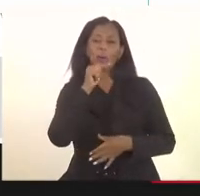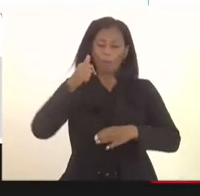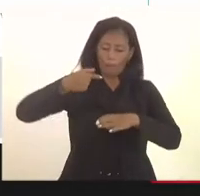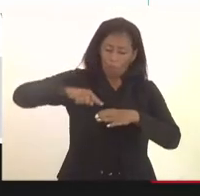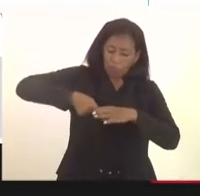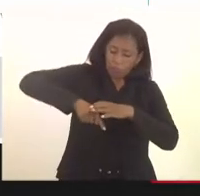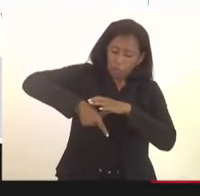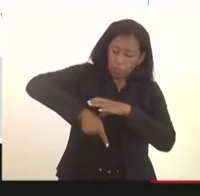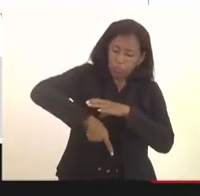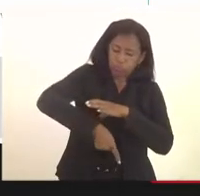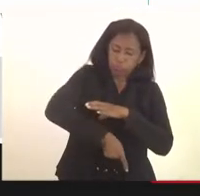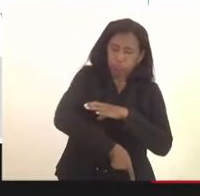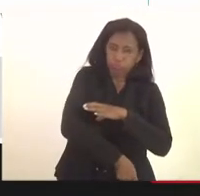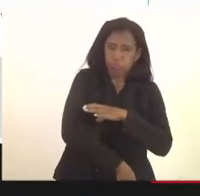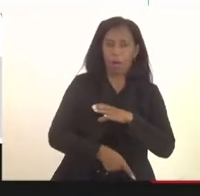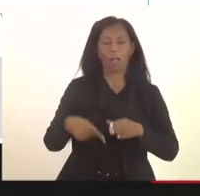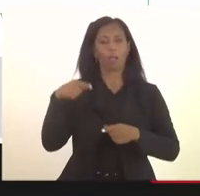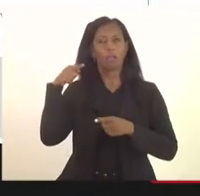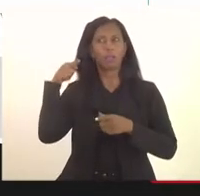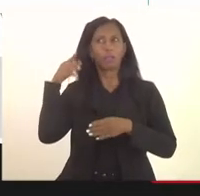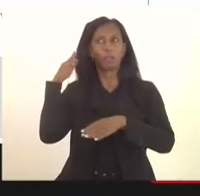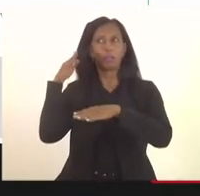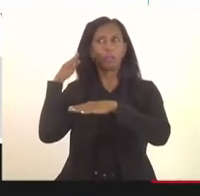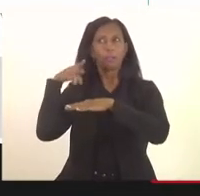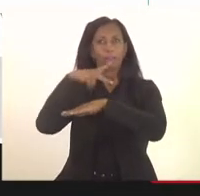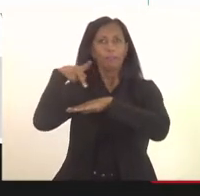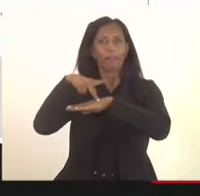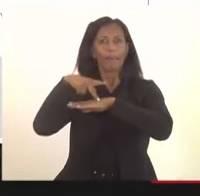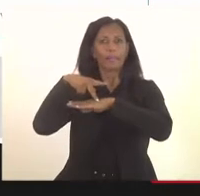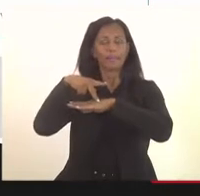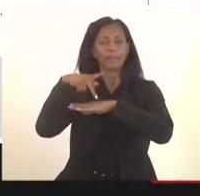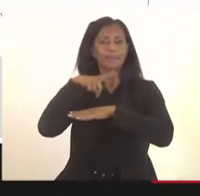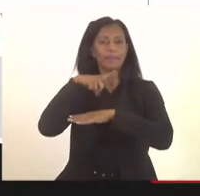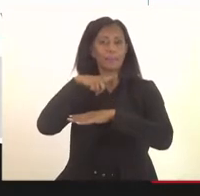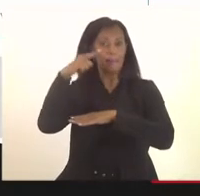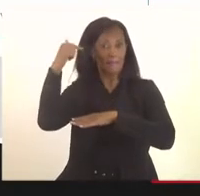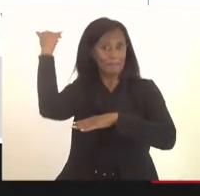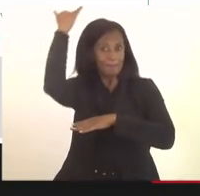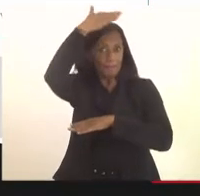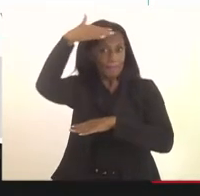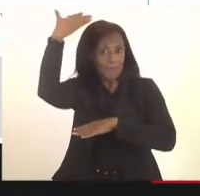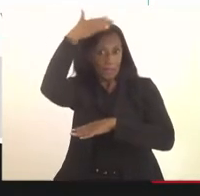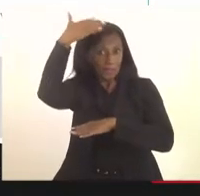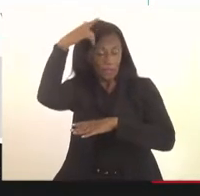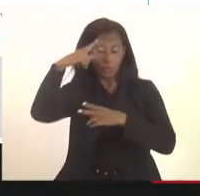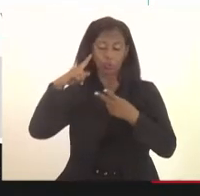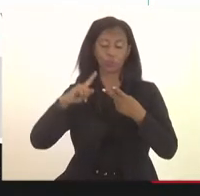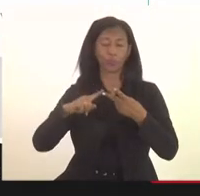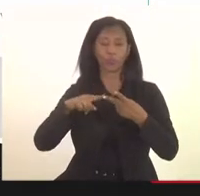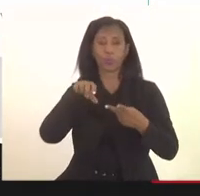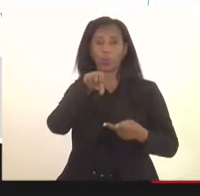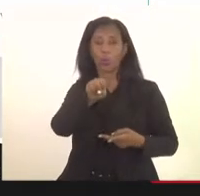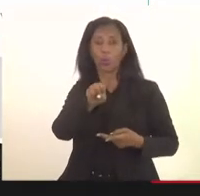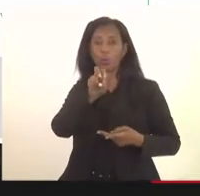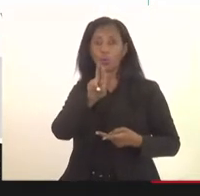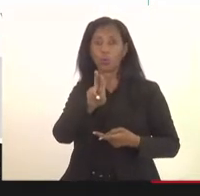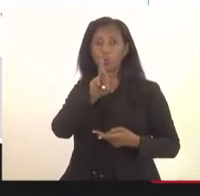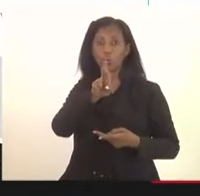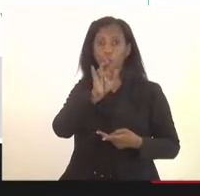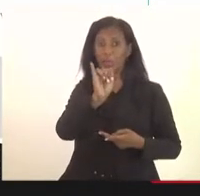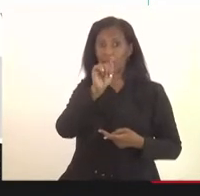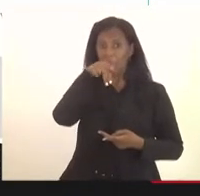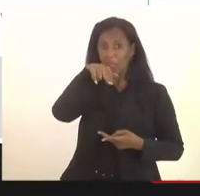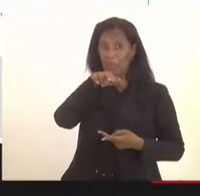Petronas entrou no México, e tem 10 ativos lá, está no Suriname, aqui próximo da gente, né,